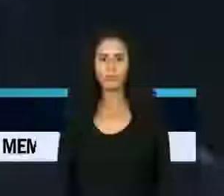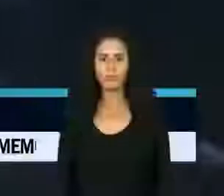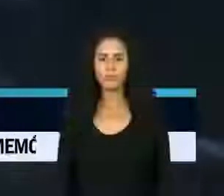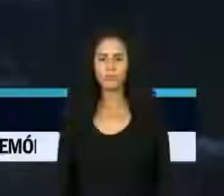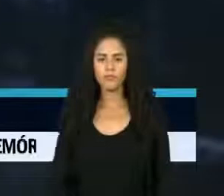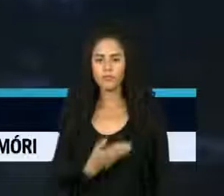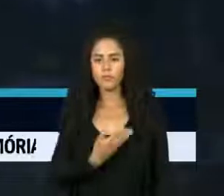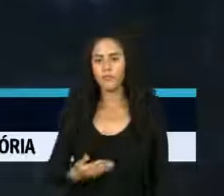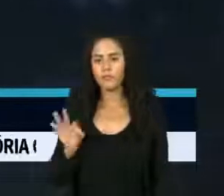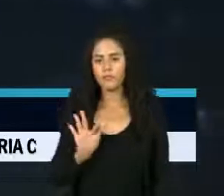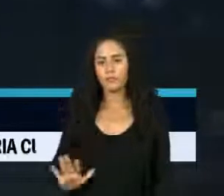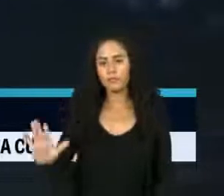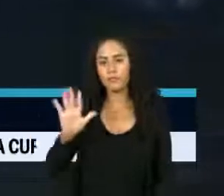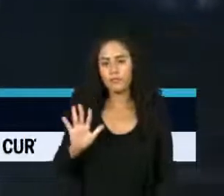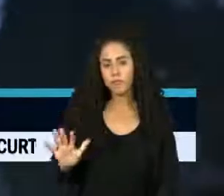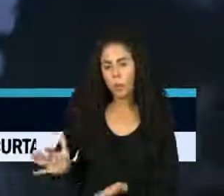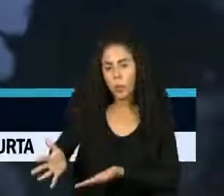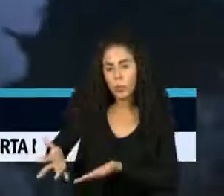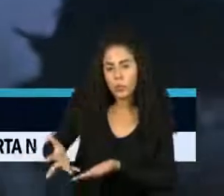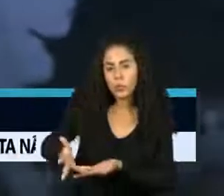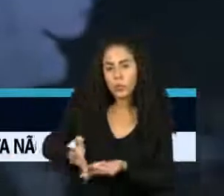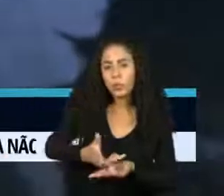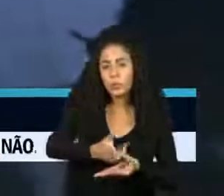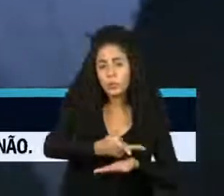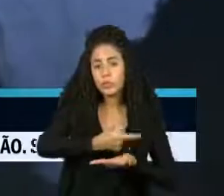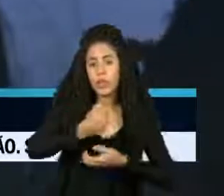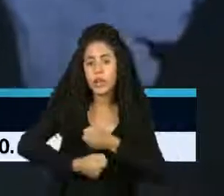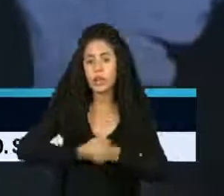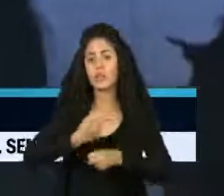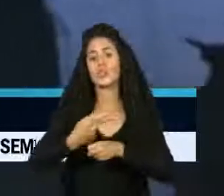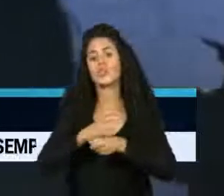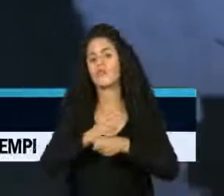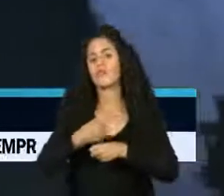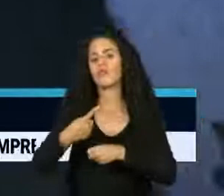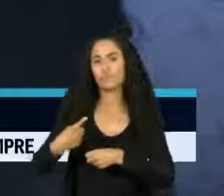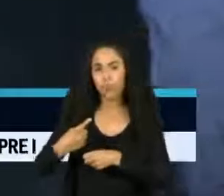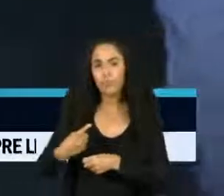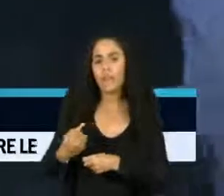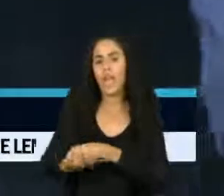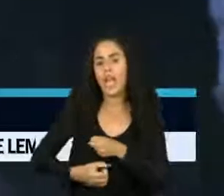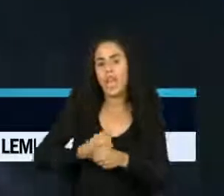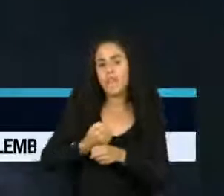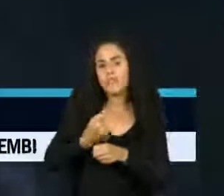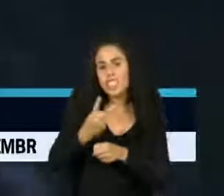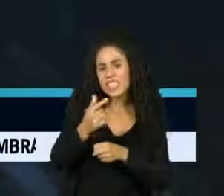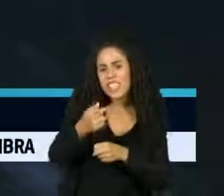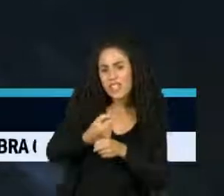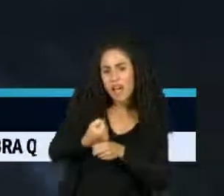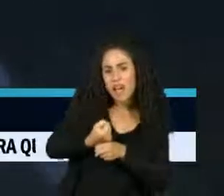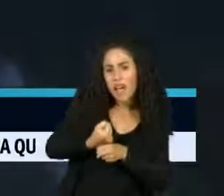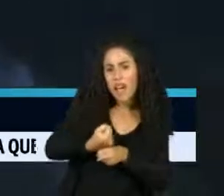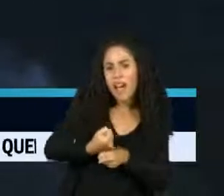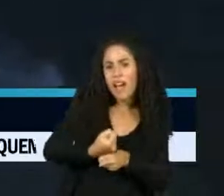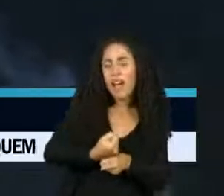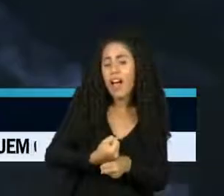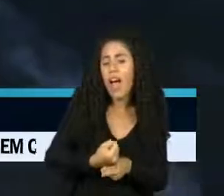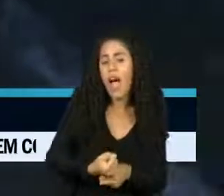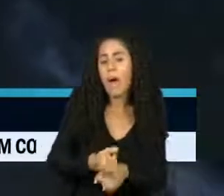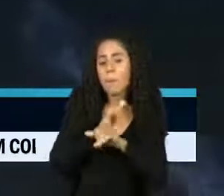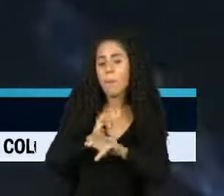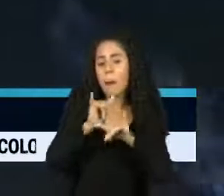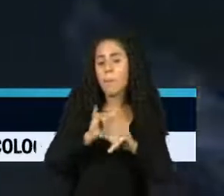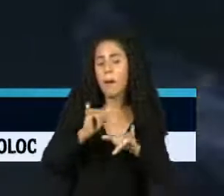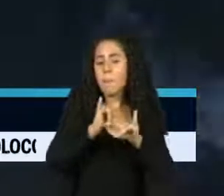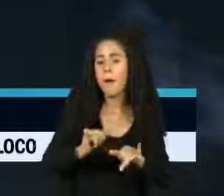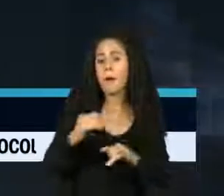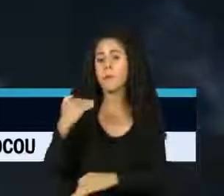O governo federal anunciou a arrecadação recorde em 2021, o maior resultado em 27 anos. A boa notícia para os cofres